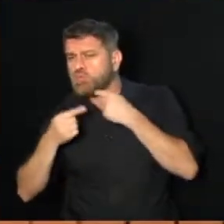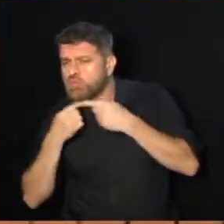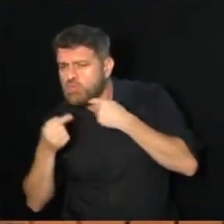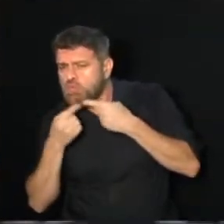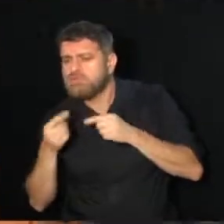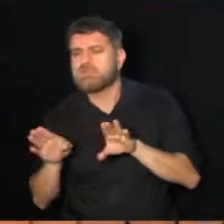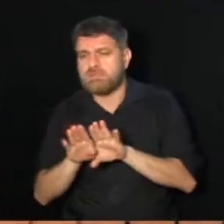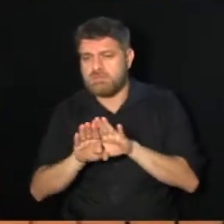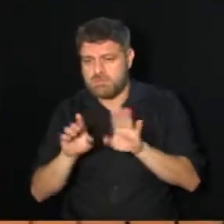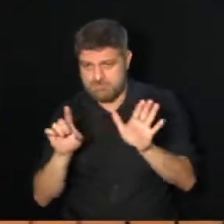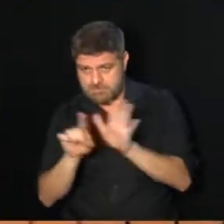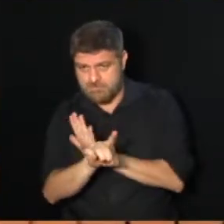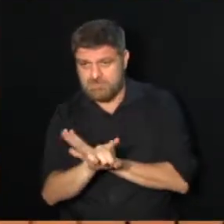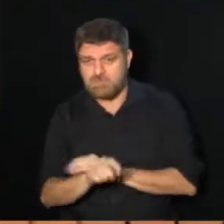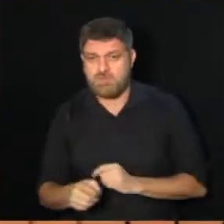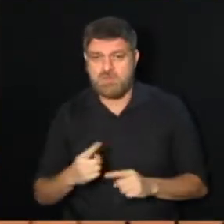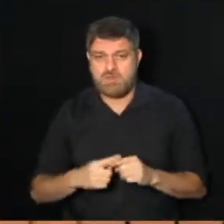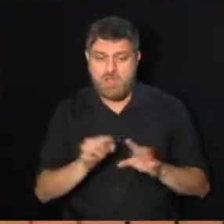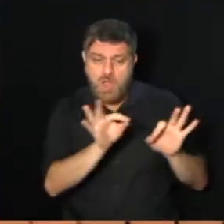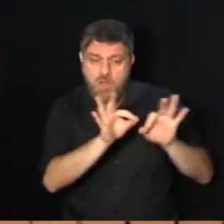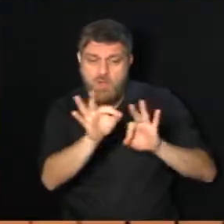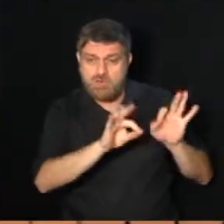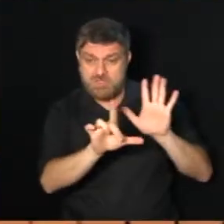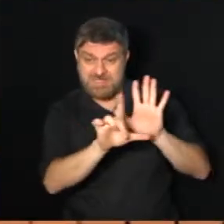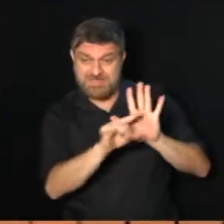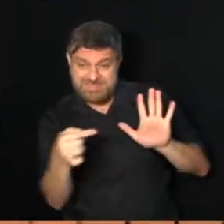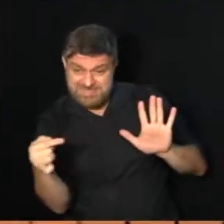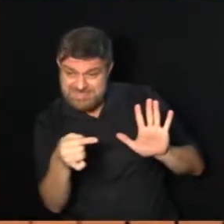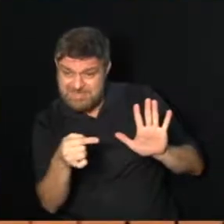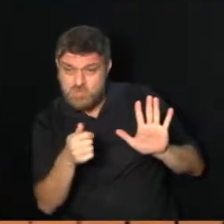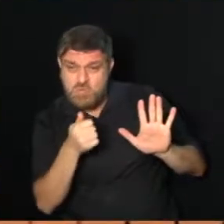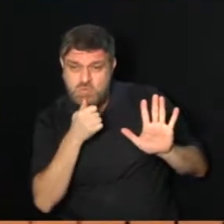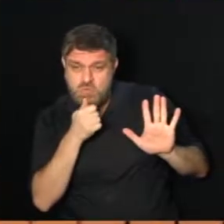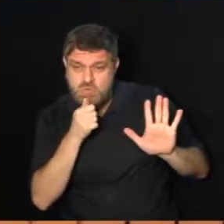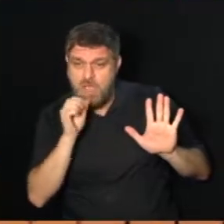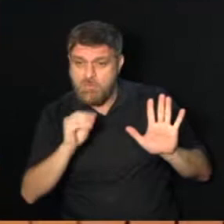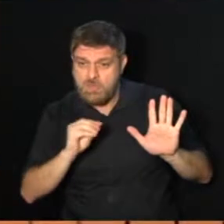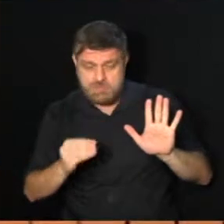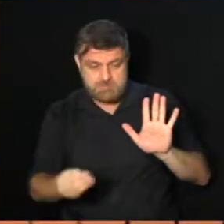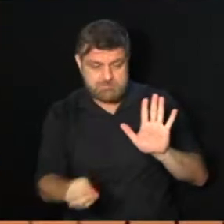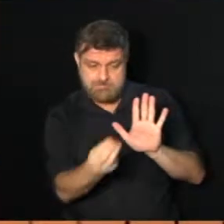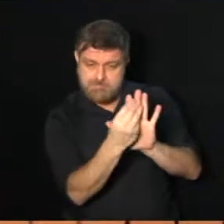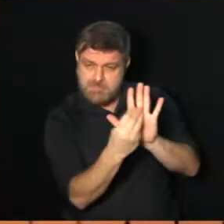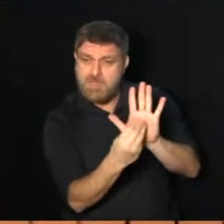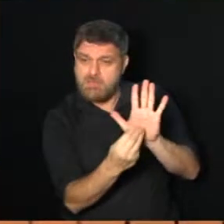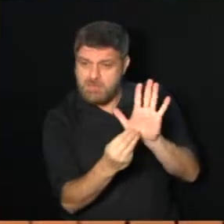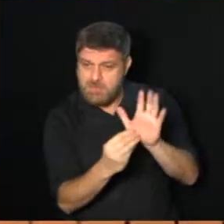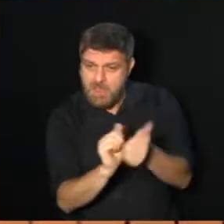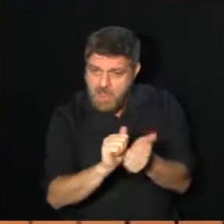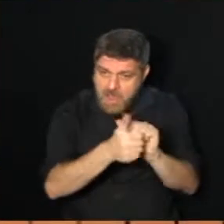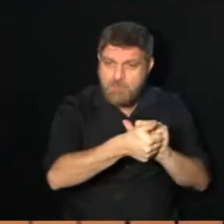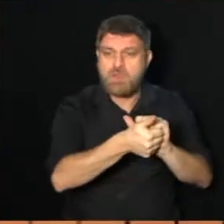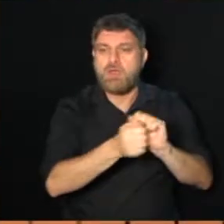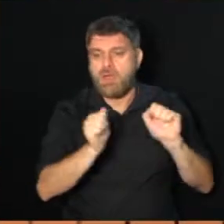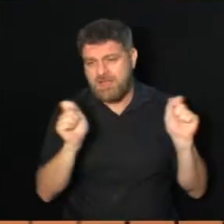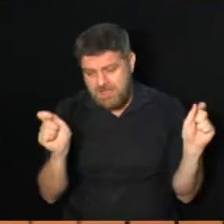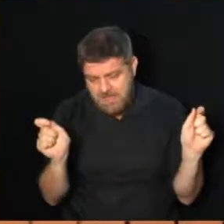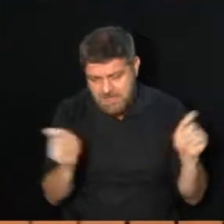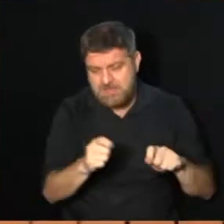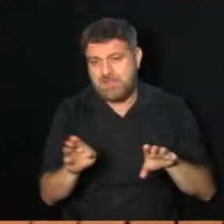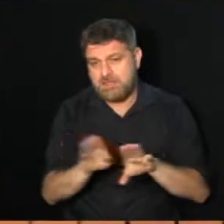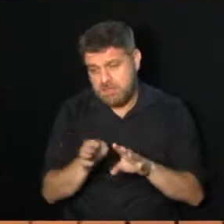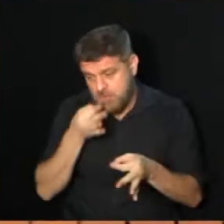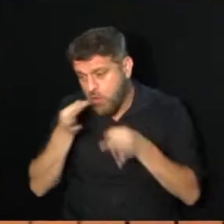sugerir. Como é um projeto de lei ainda, ele está até aberto a receber propostas de aprimoramento,